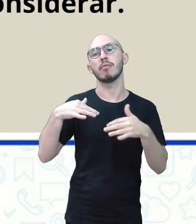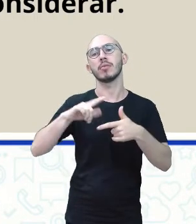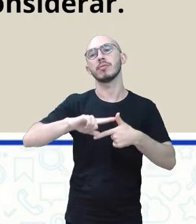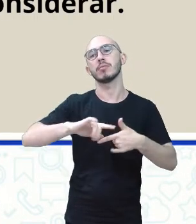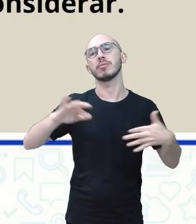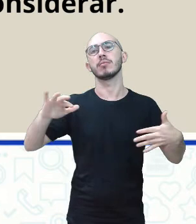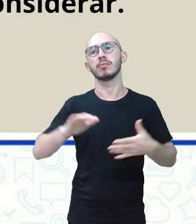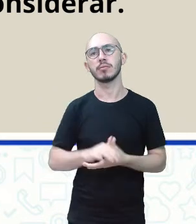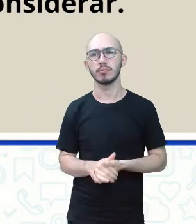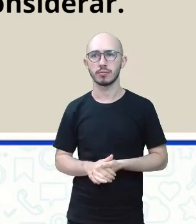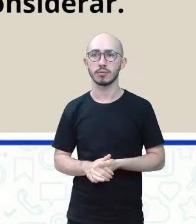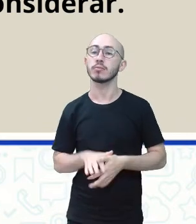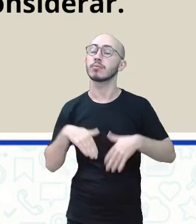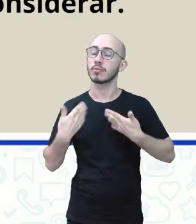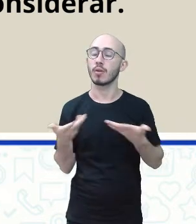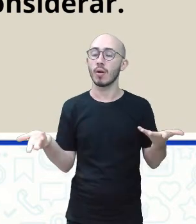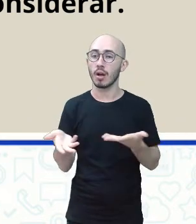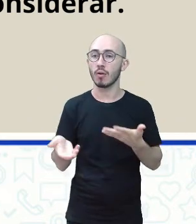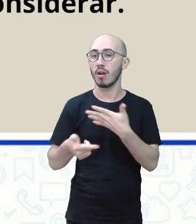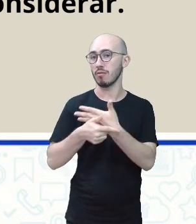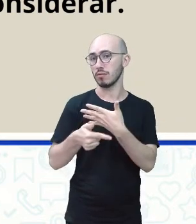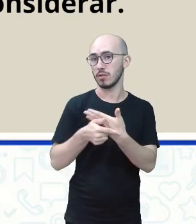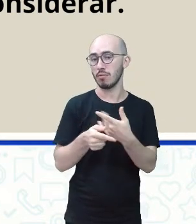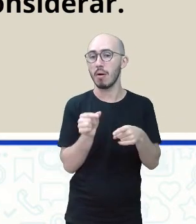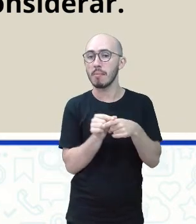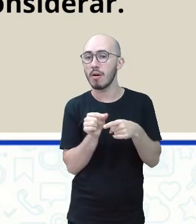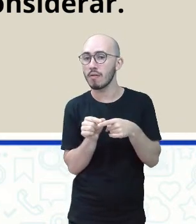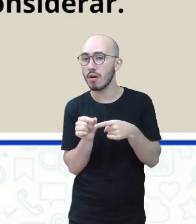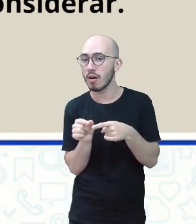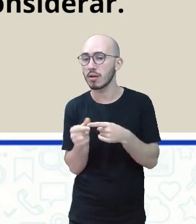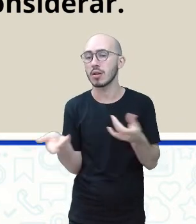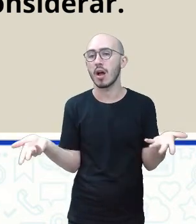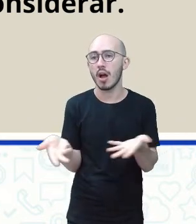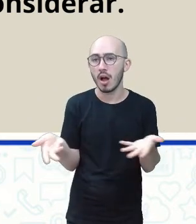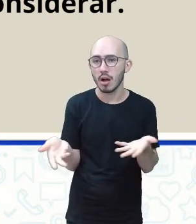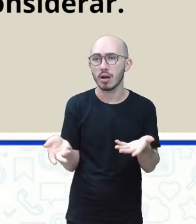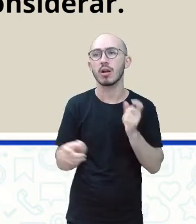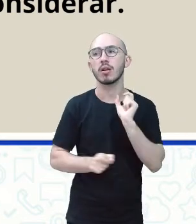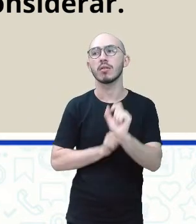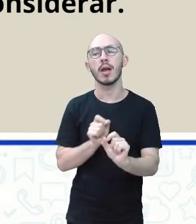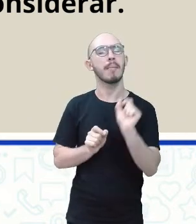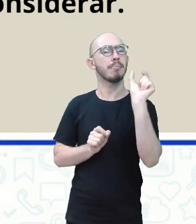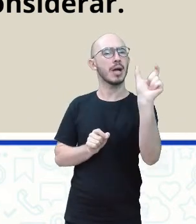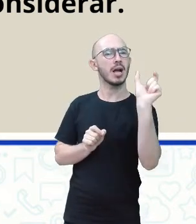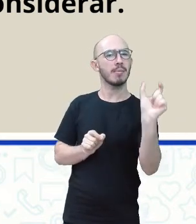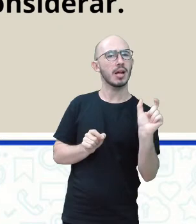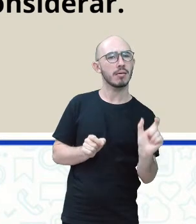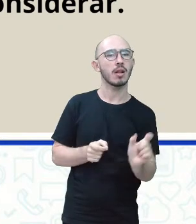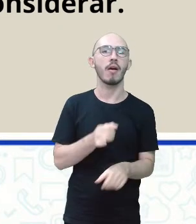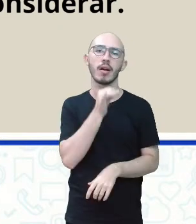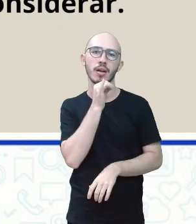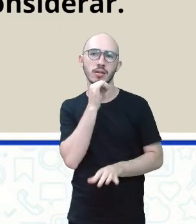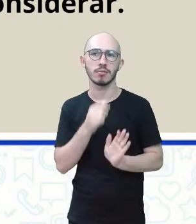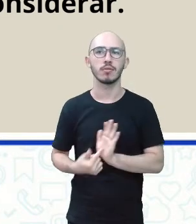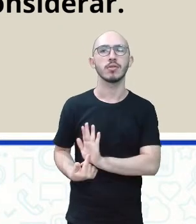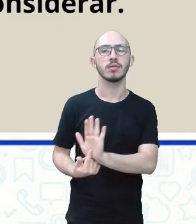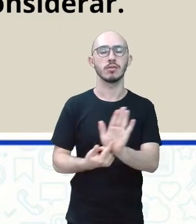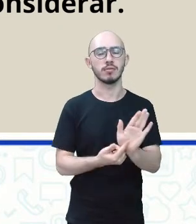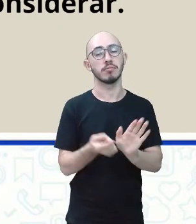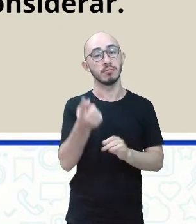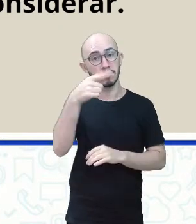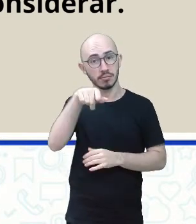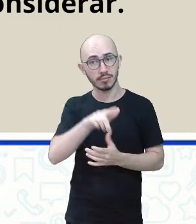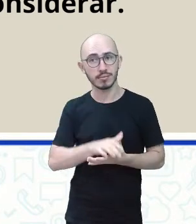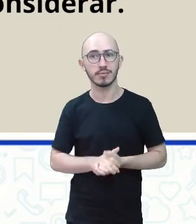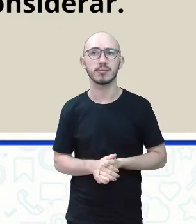Na função morfológica, não é? Nós vamos ver agora cada palavra desse exemplo que eu estou usando para